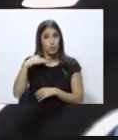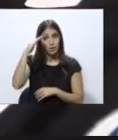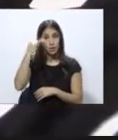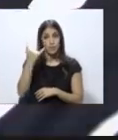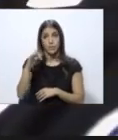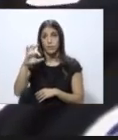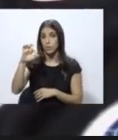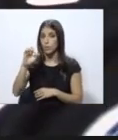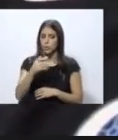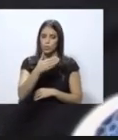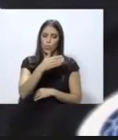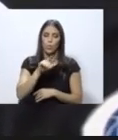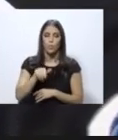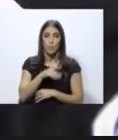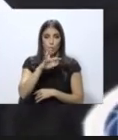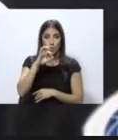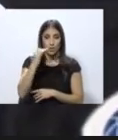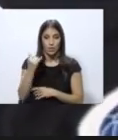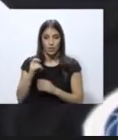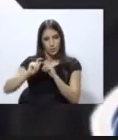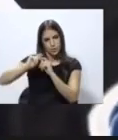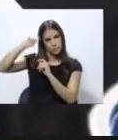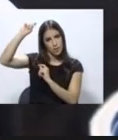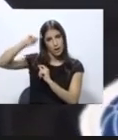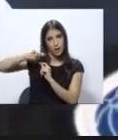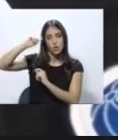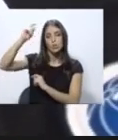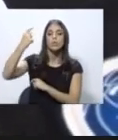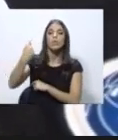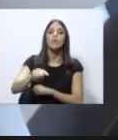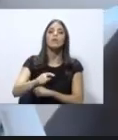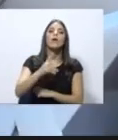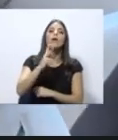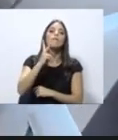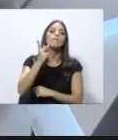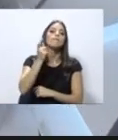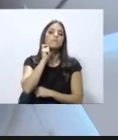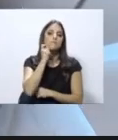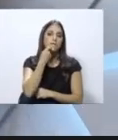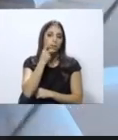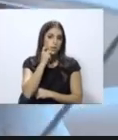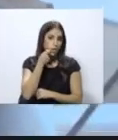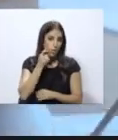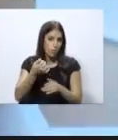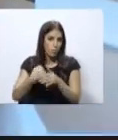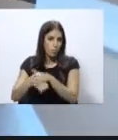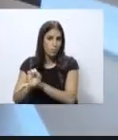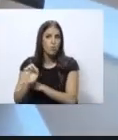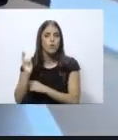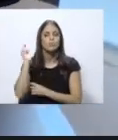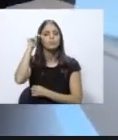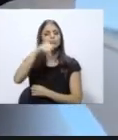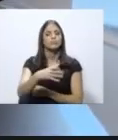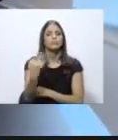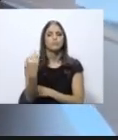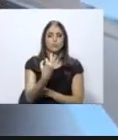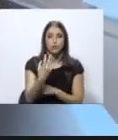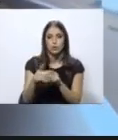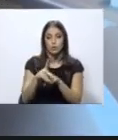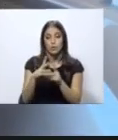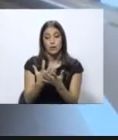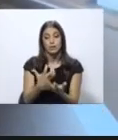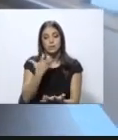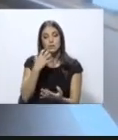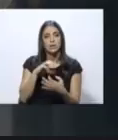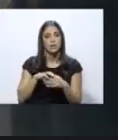1,82m, natural de Vila Nova do Paiva, no distrito de Viseu, chega à Invicta para ser mais uma opção para a baliza